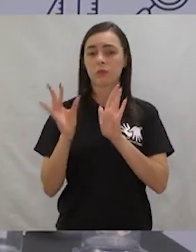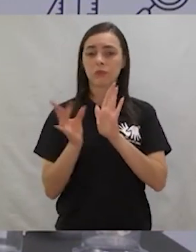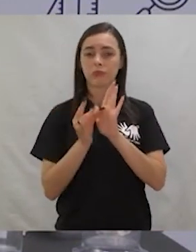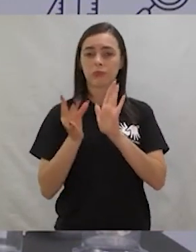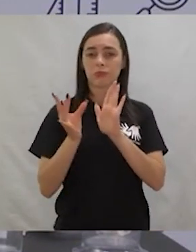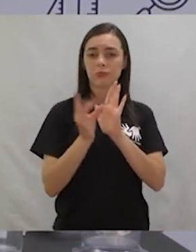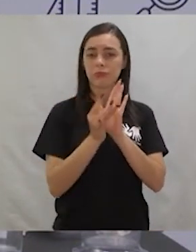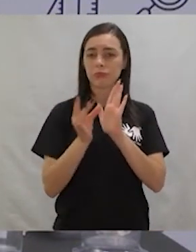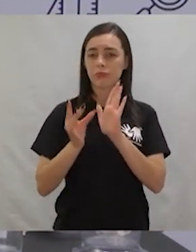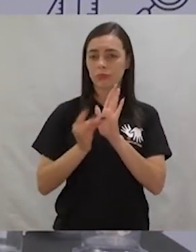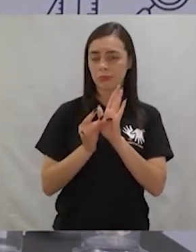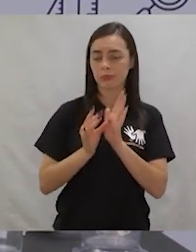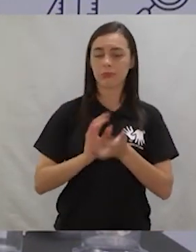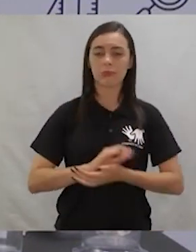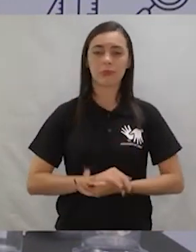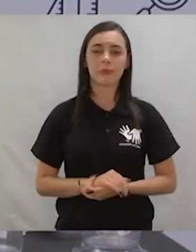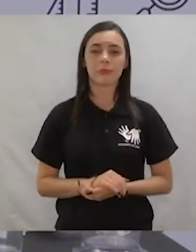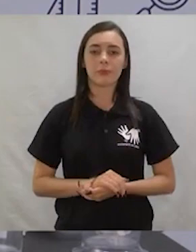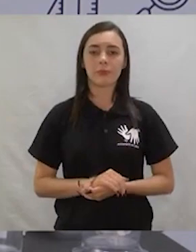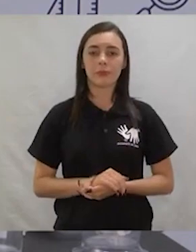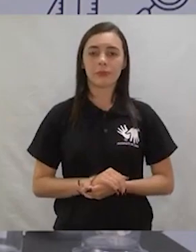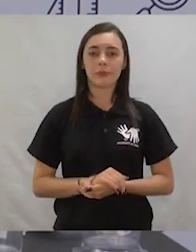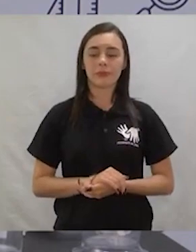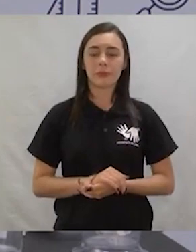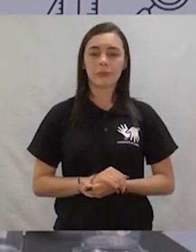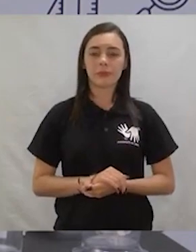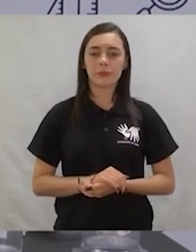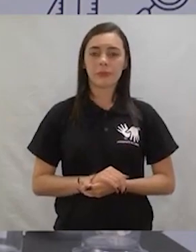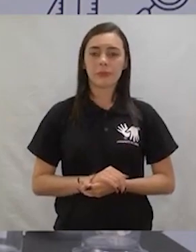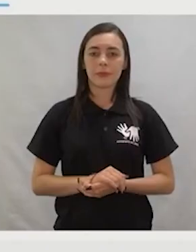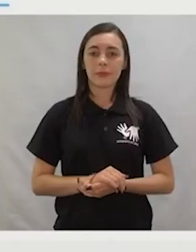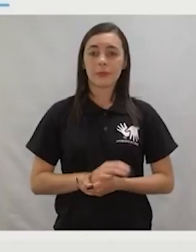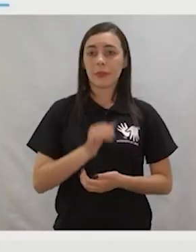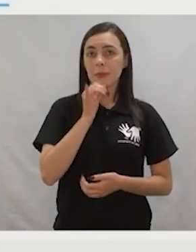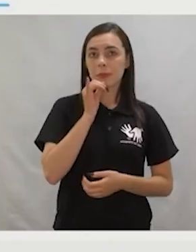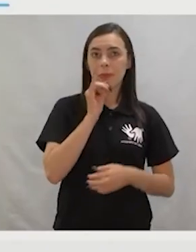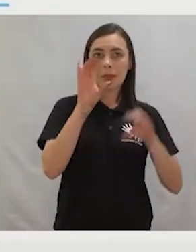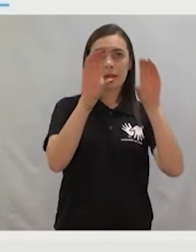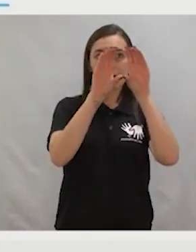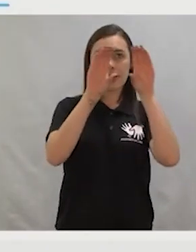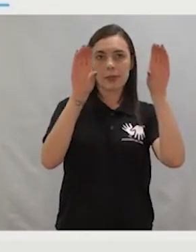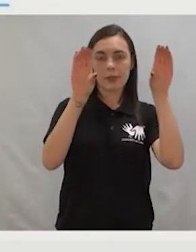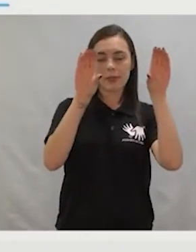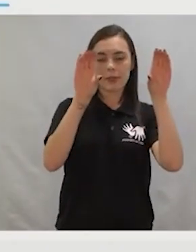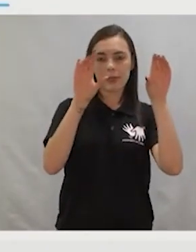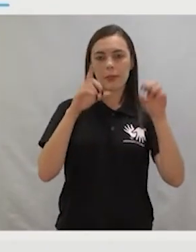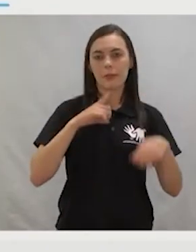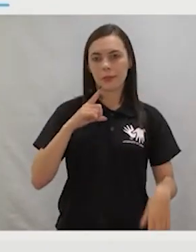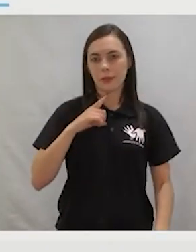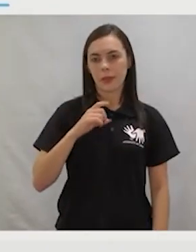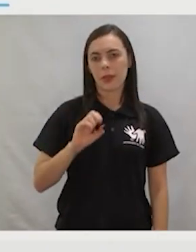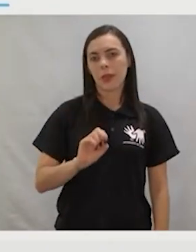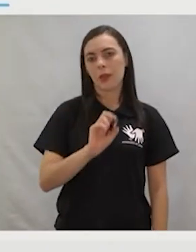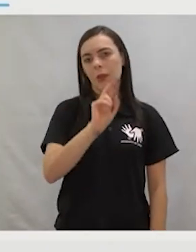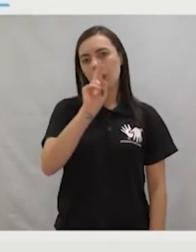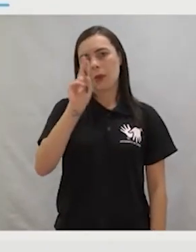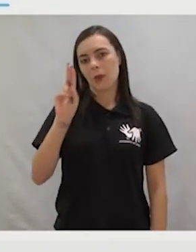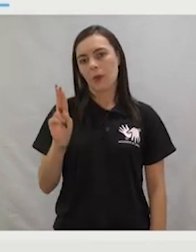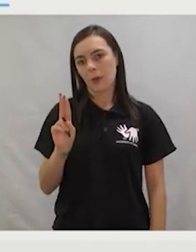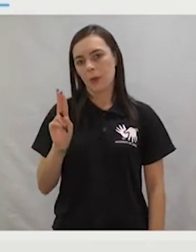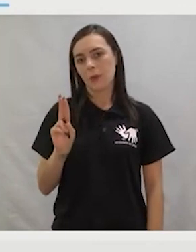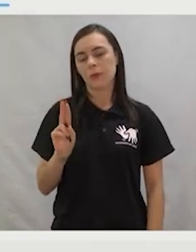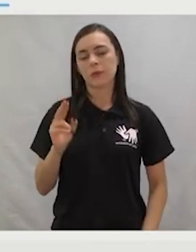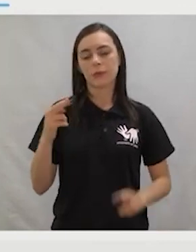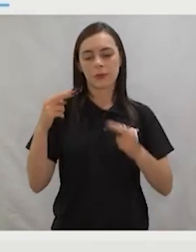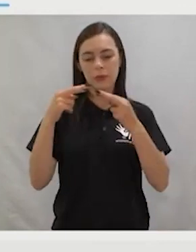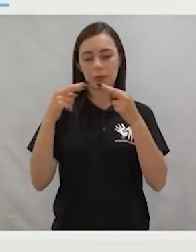tá? Então, vamos lá. Então, para quem... Céu. Então, tá o desenho do céu. Ou